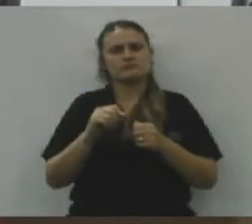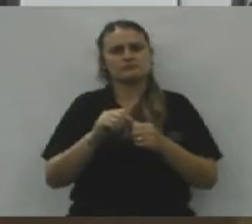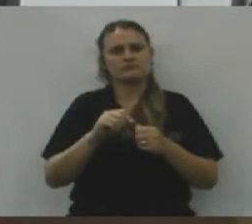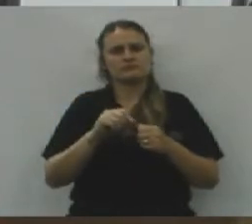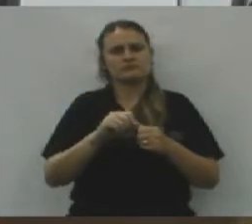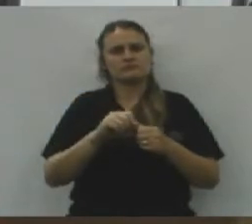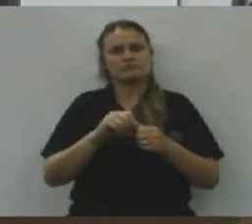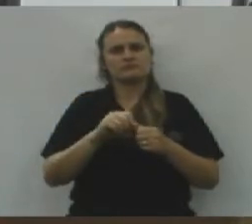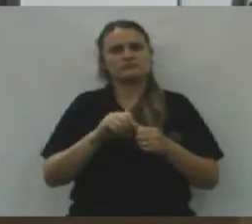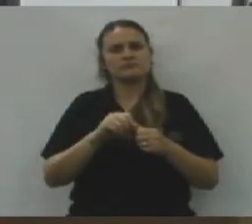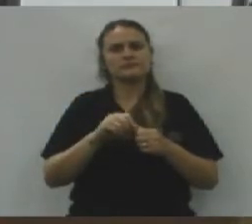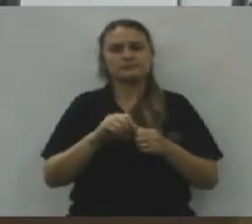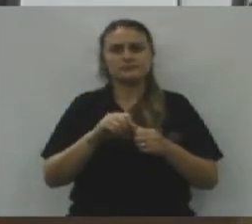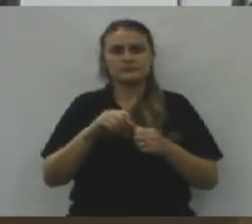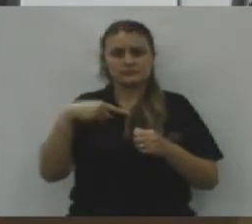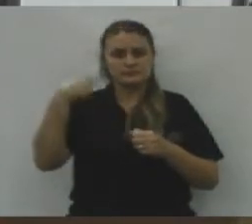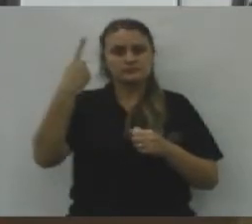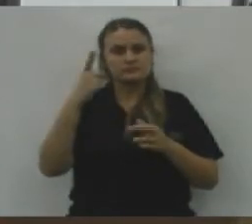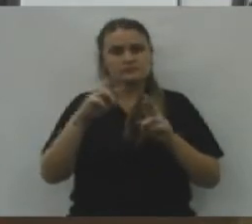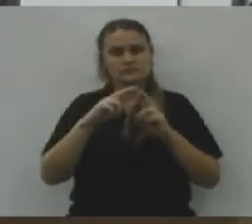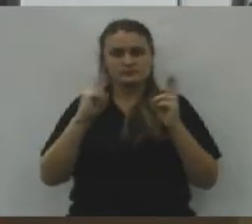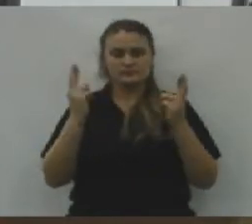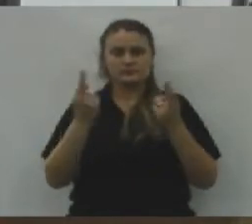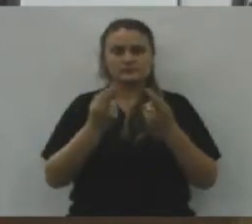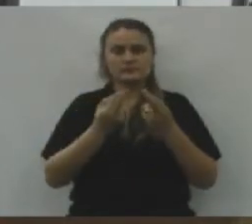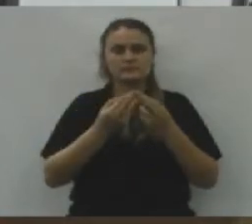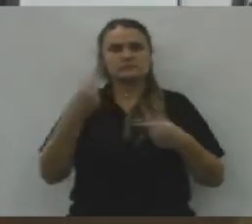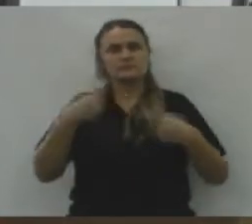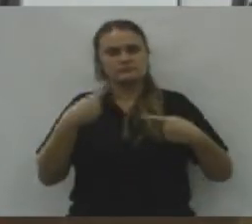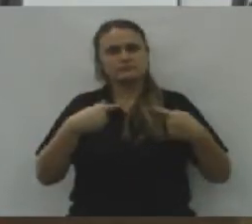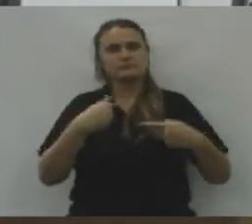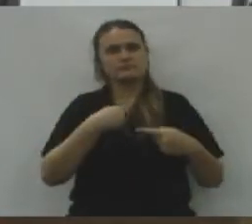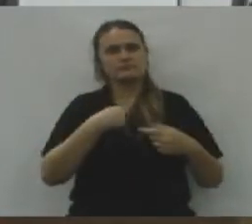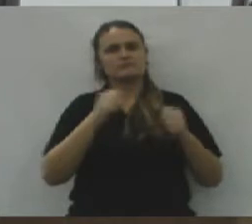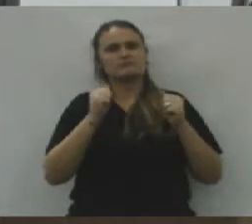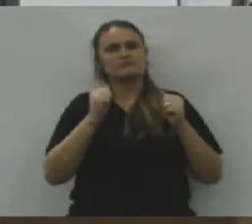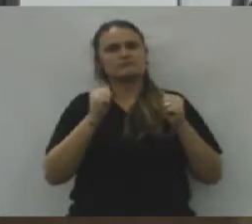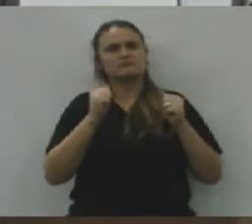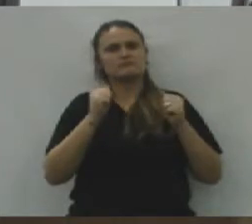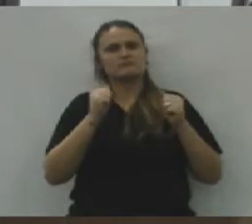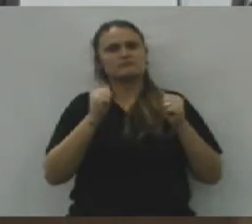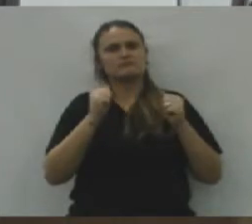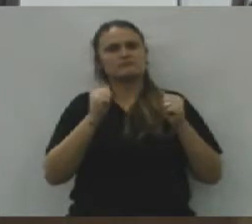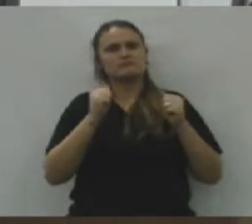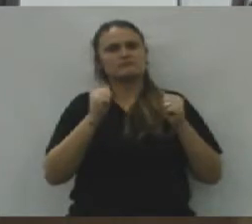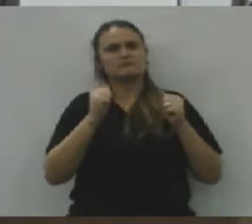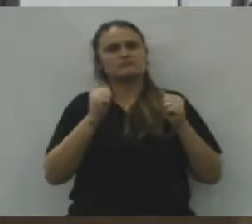para a próxima reunião, a próxima discussão, eu possa estar emendando